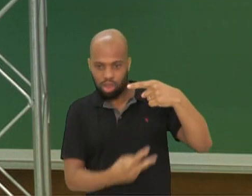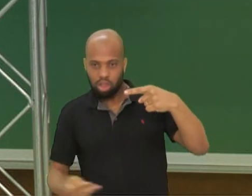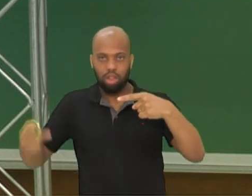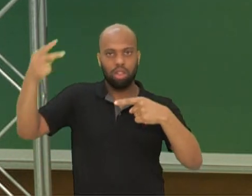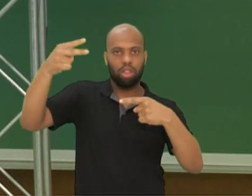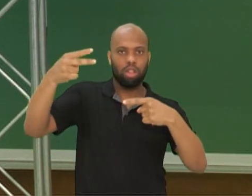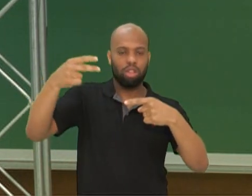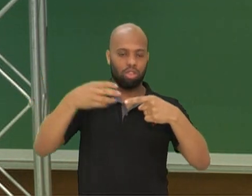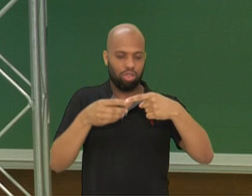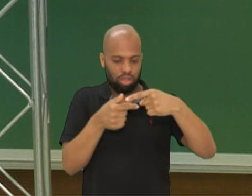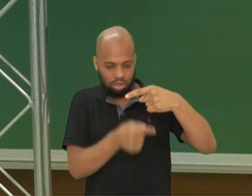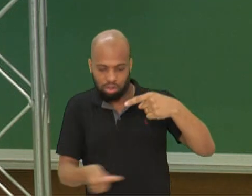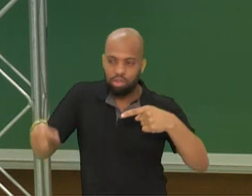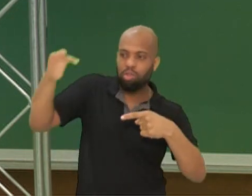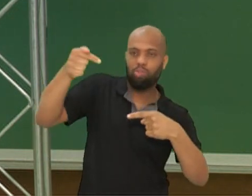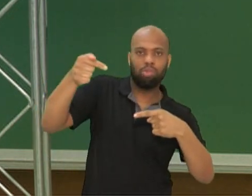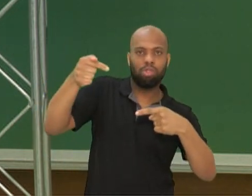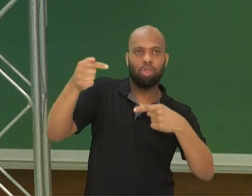solução, gente. Vamos lá.